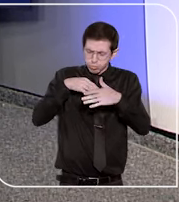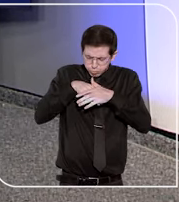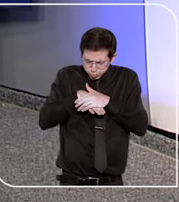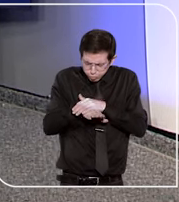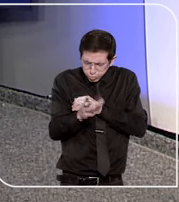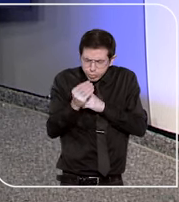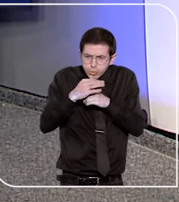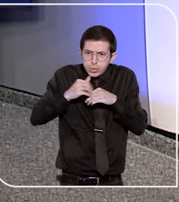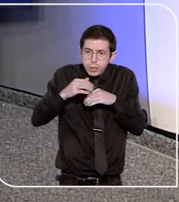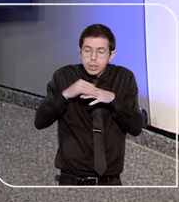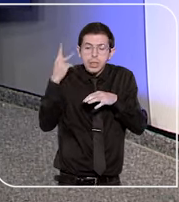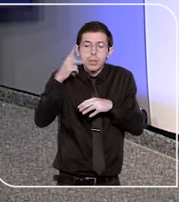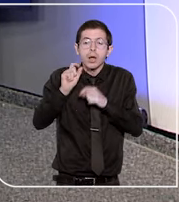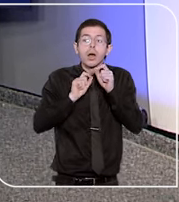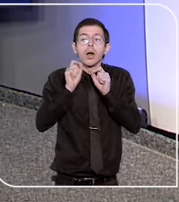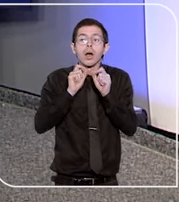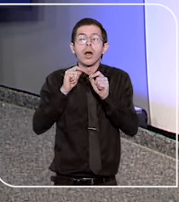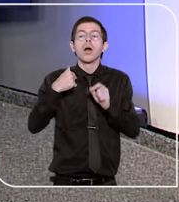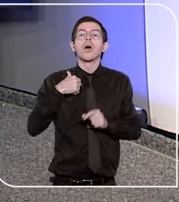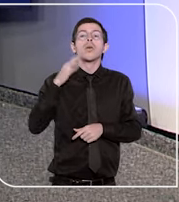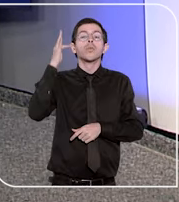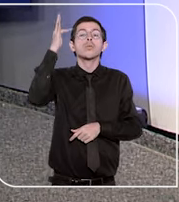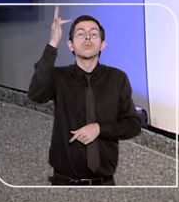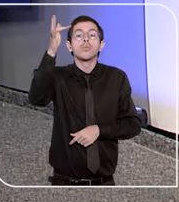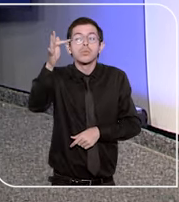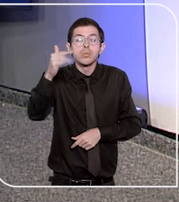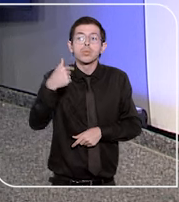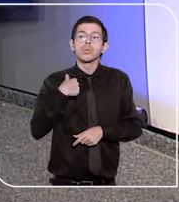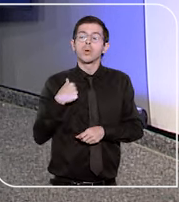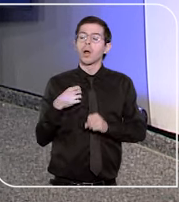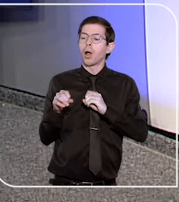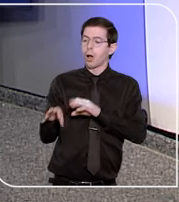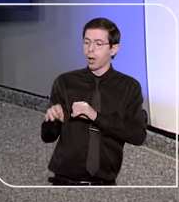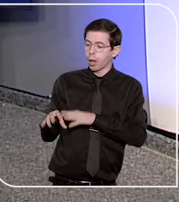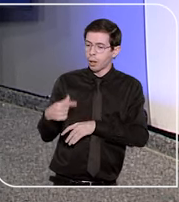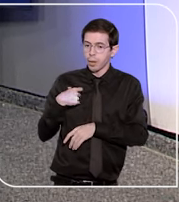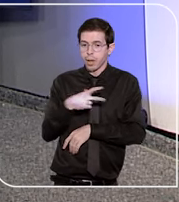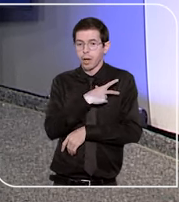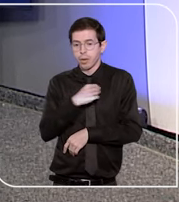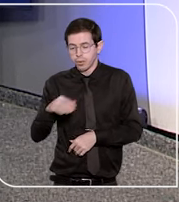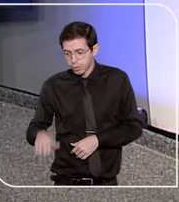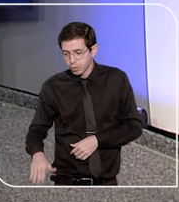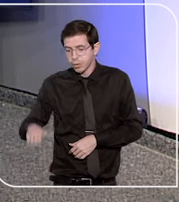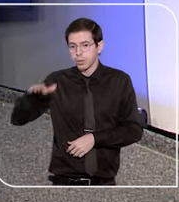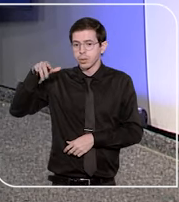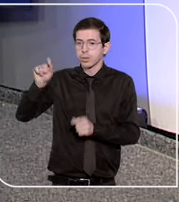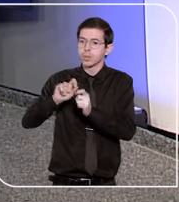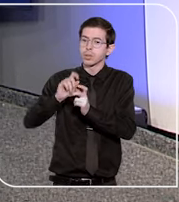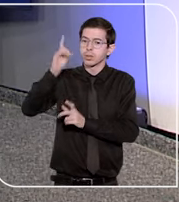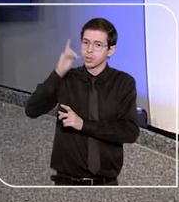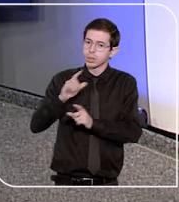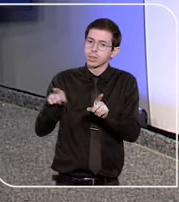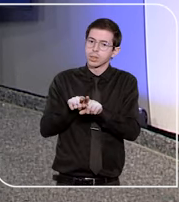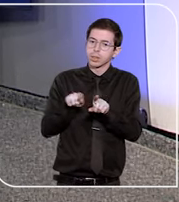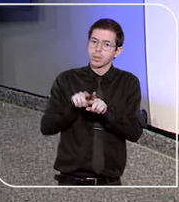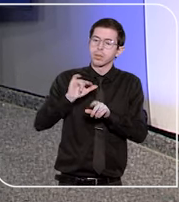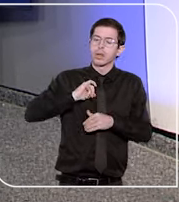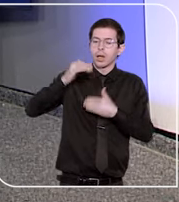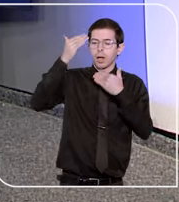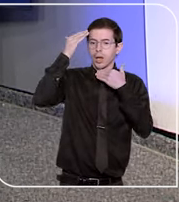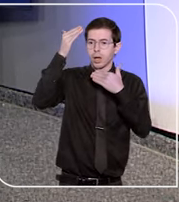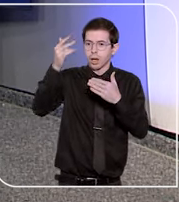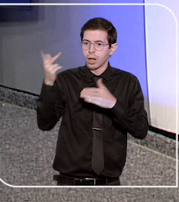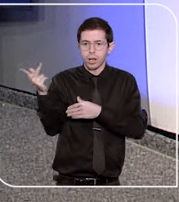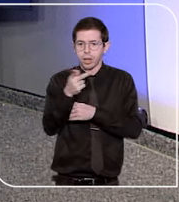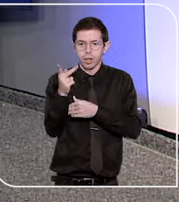que possa usar até, quem sabe, né, futuramente, até o futuro da minha filha que está fazendo direito também, viu? Agradeço demais a